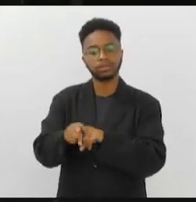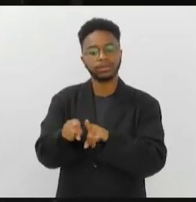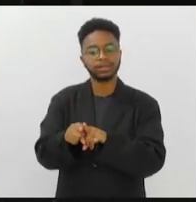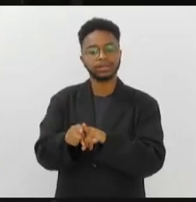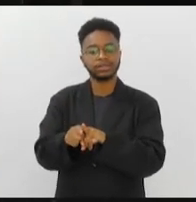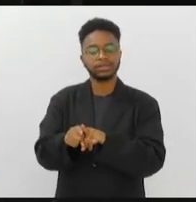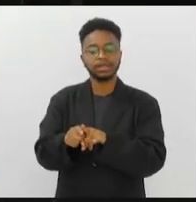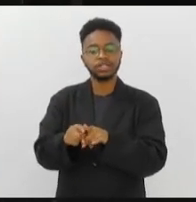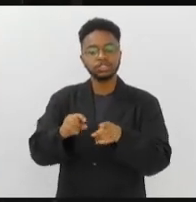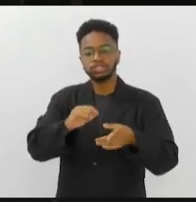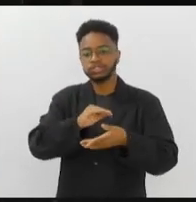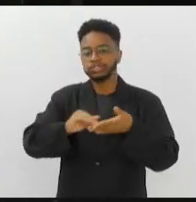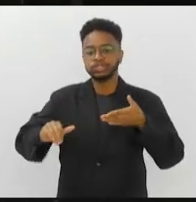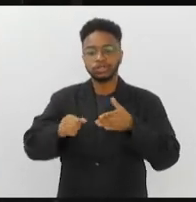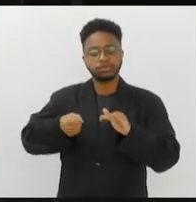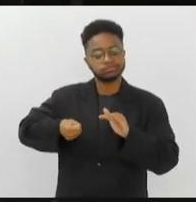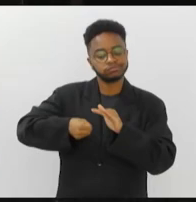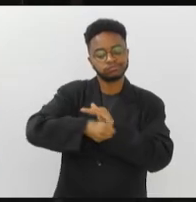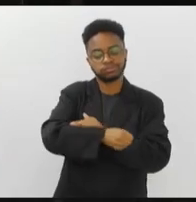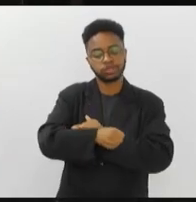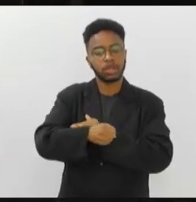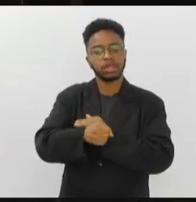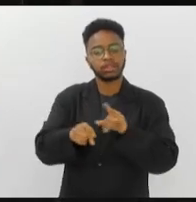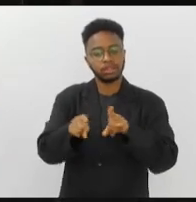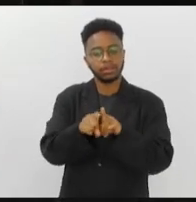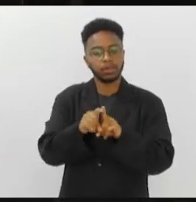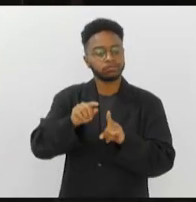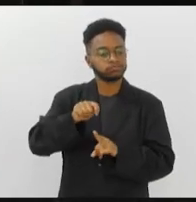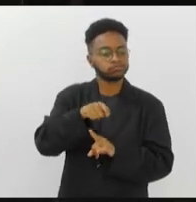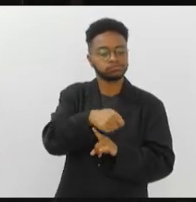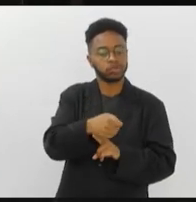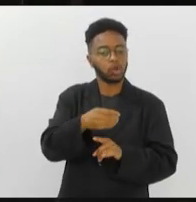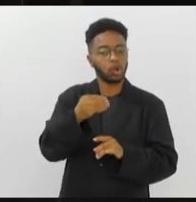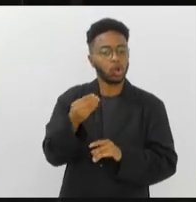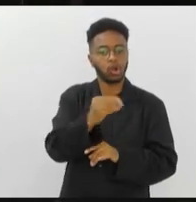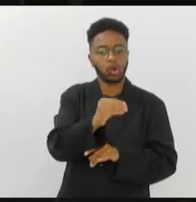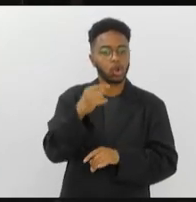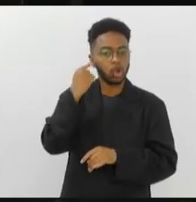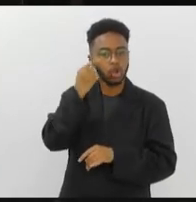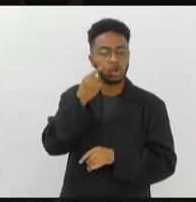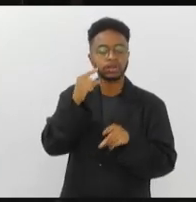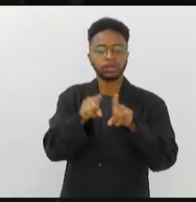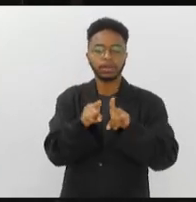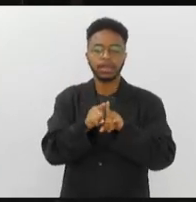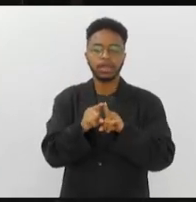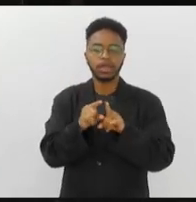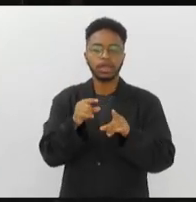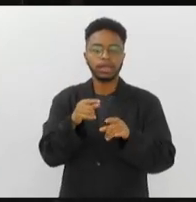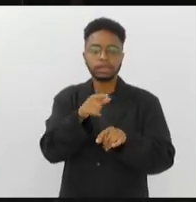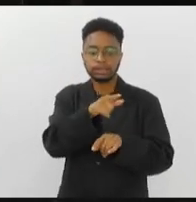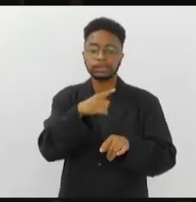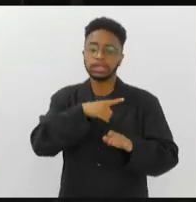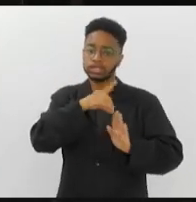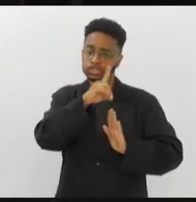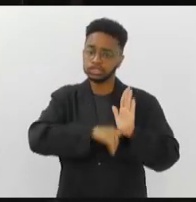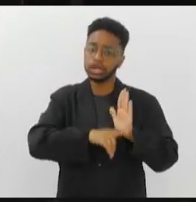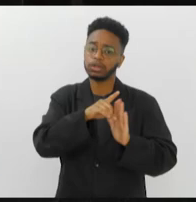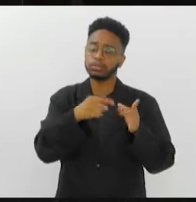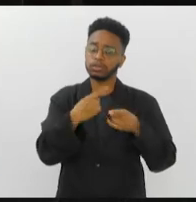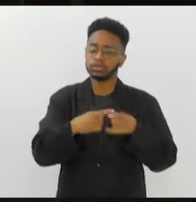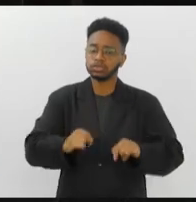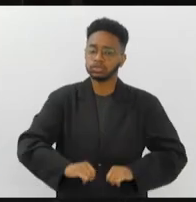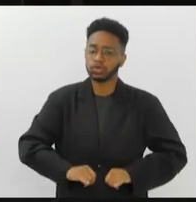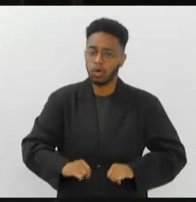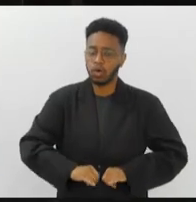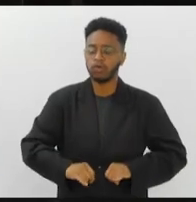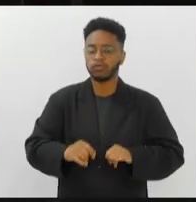da loucura, pela violação histórica do direito daquele que sofre, que tem um intenso sofrimento psíquico e